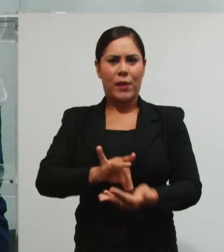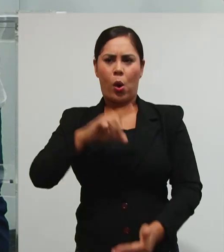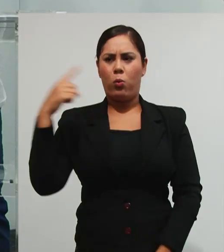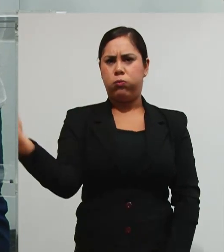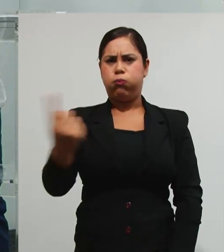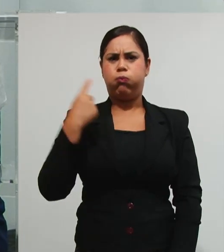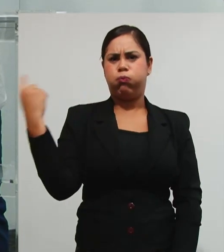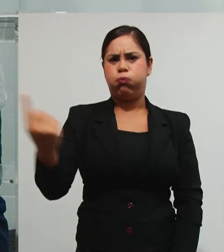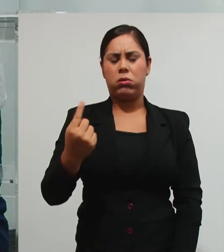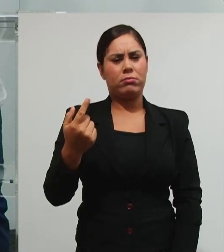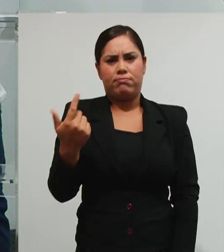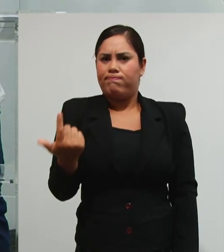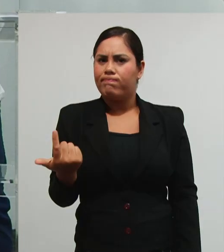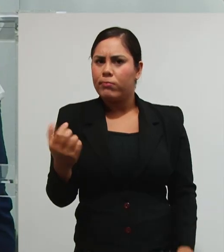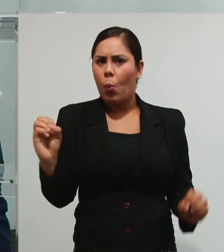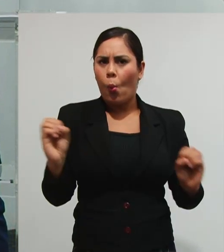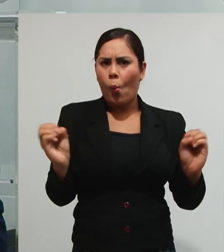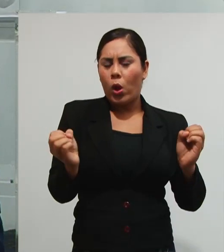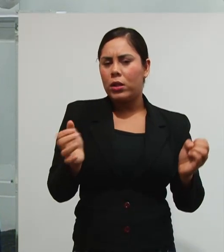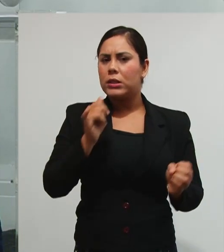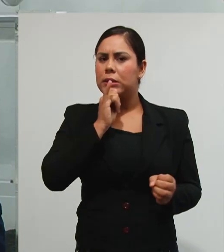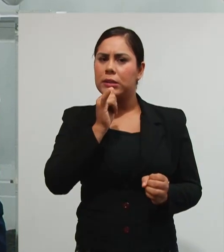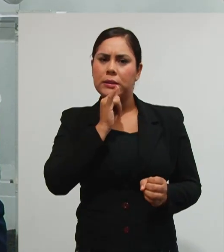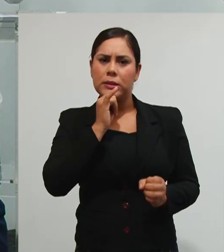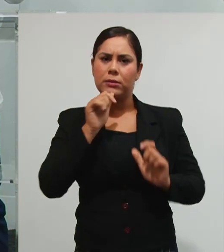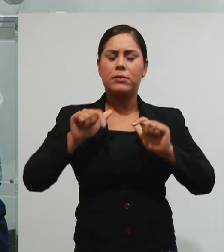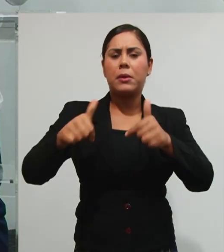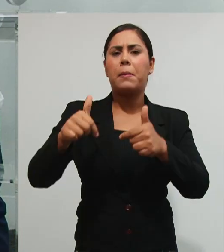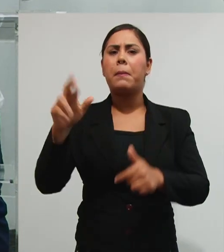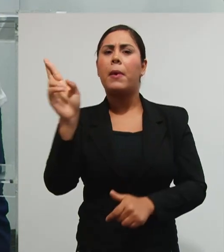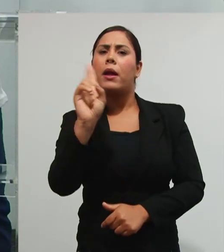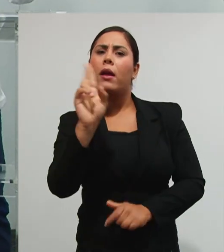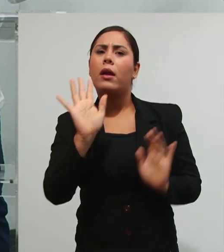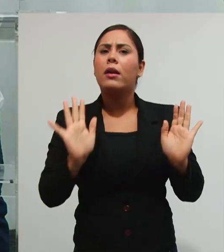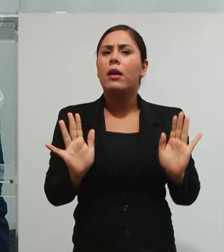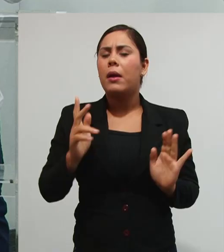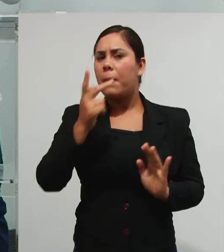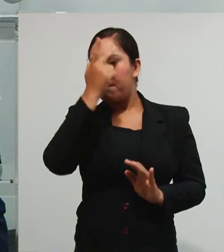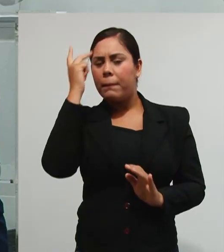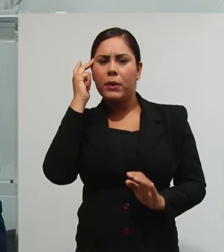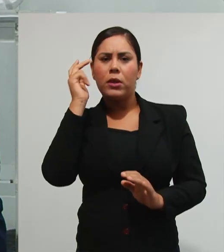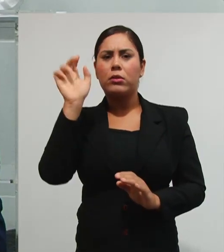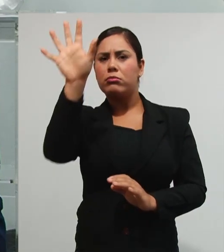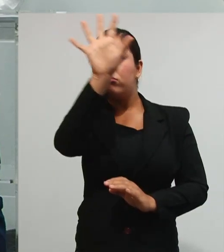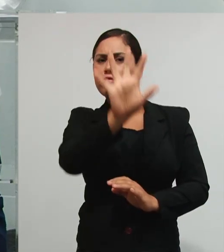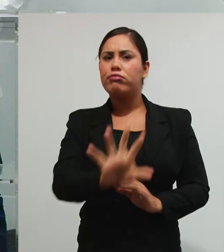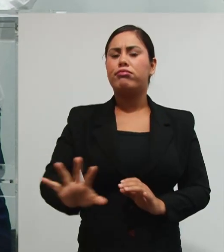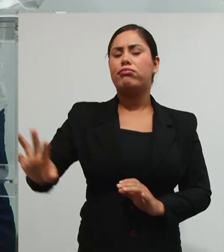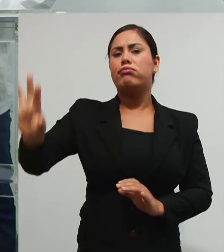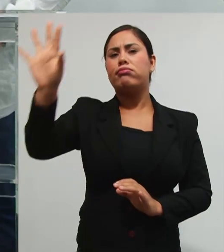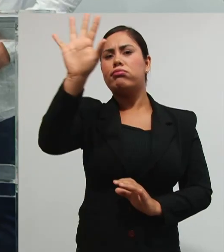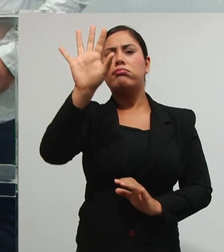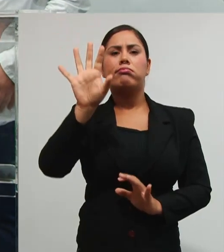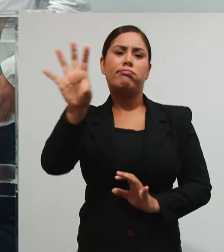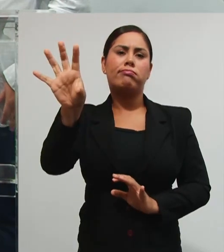vulcão. Isso seria um exemplo aplicado para quem? Para quem mora numa região vulcânica, por